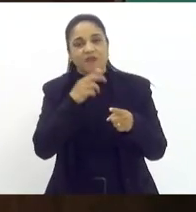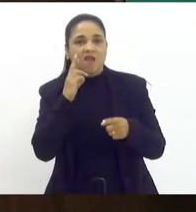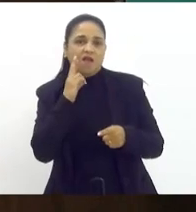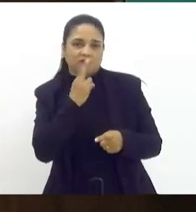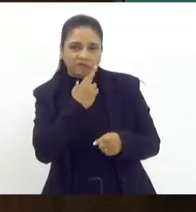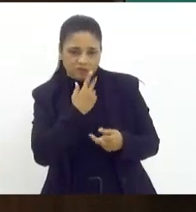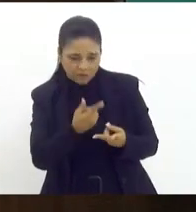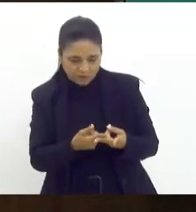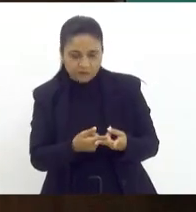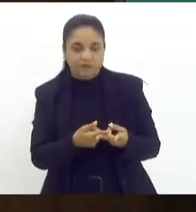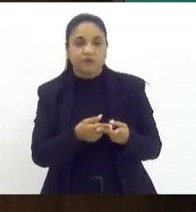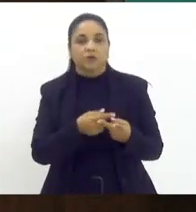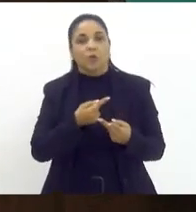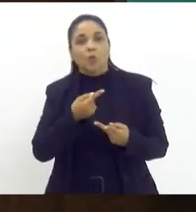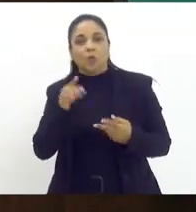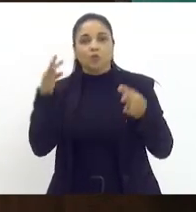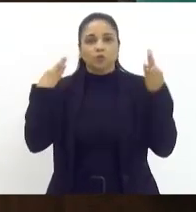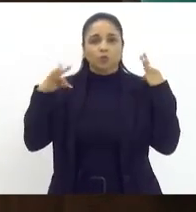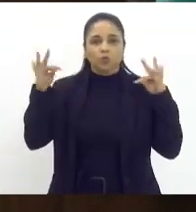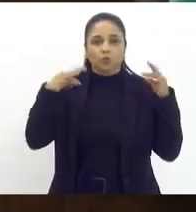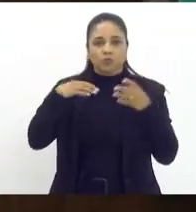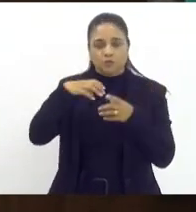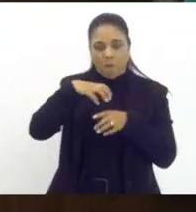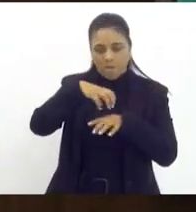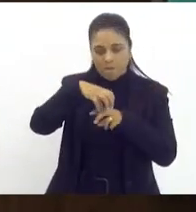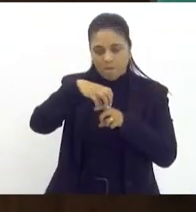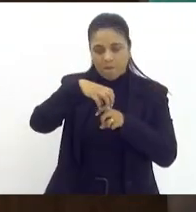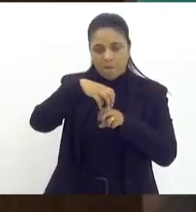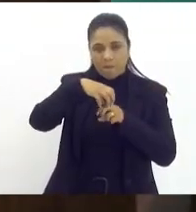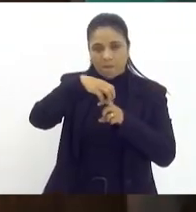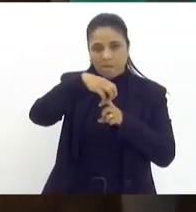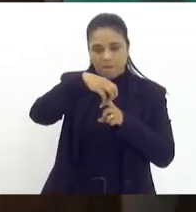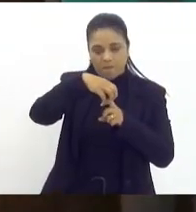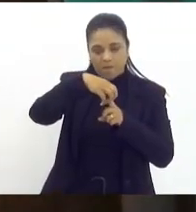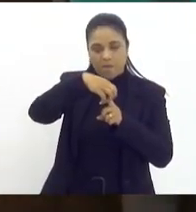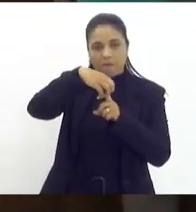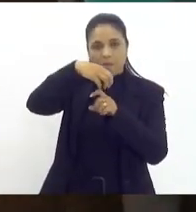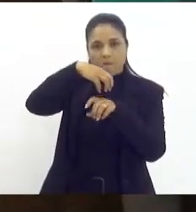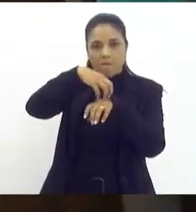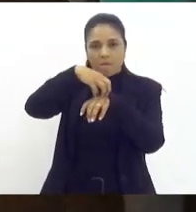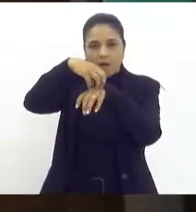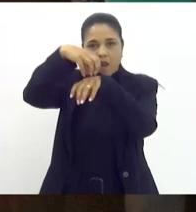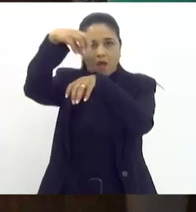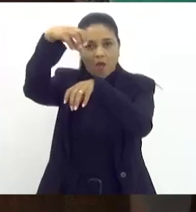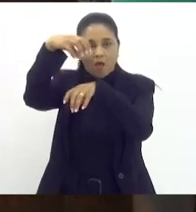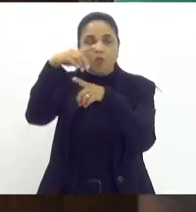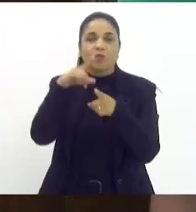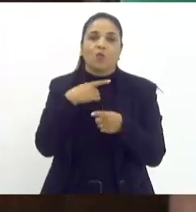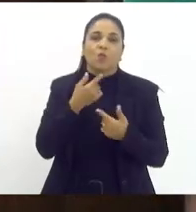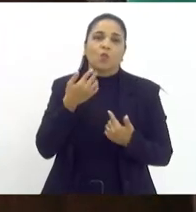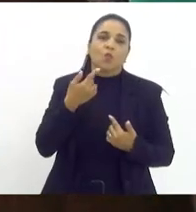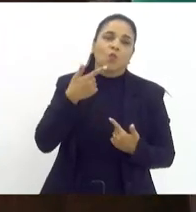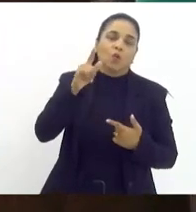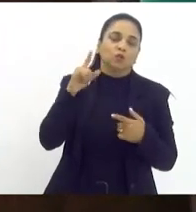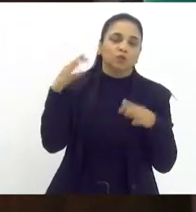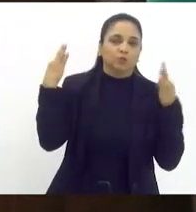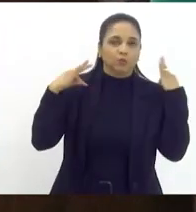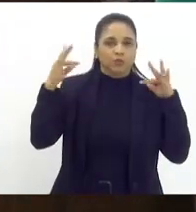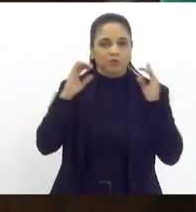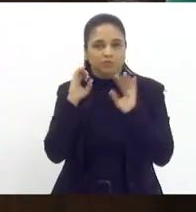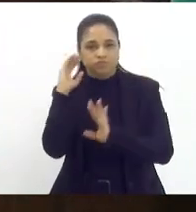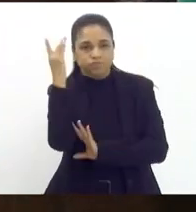anda de balão outra turismo Ecológico outra turismo